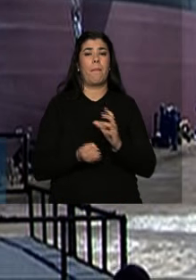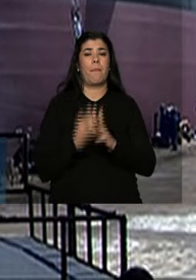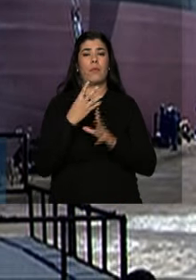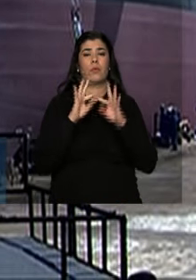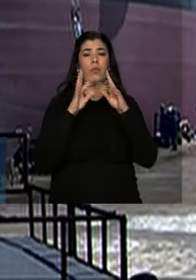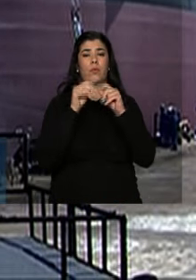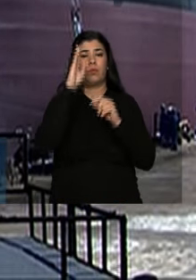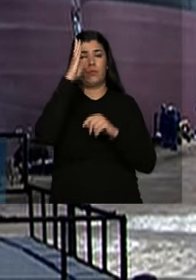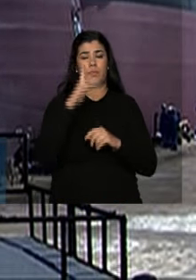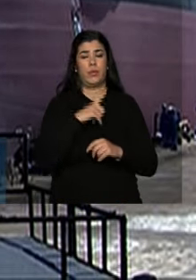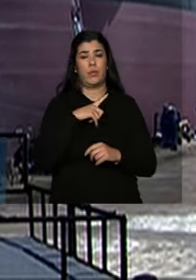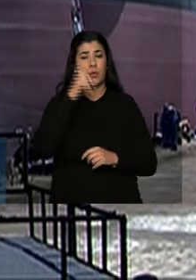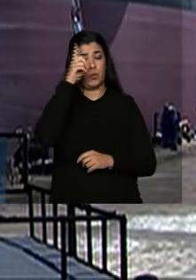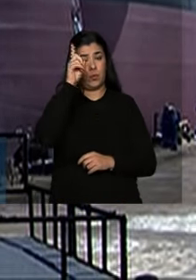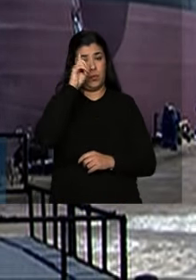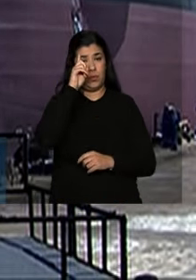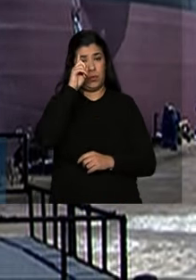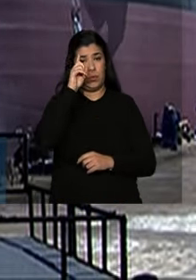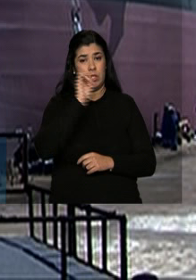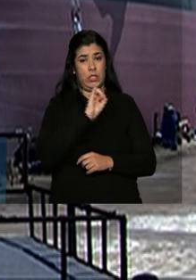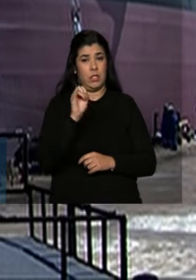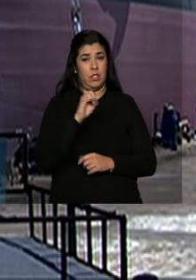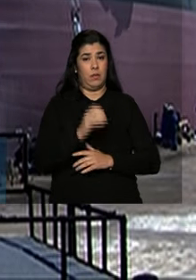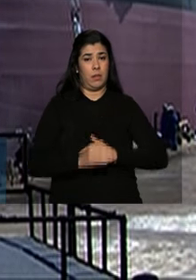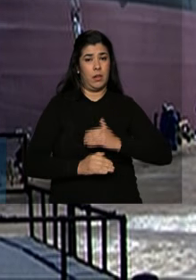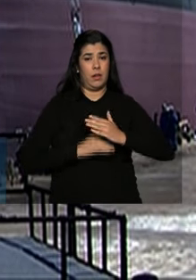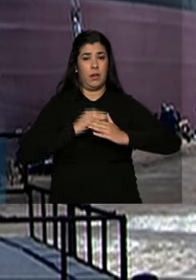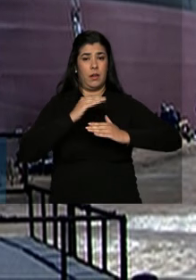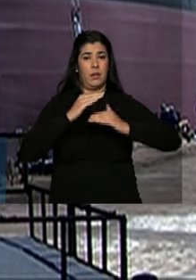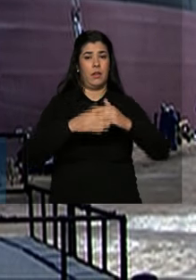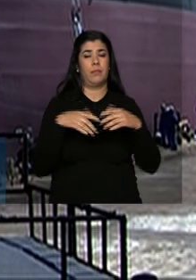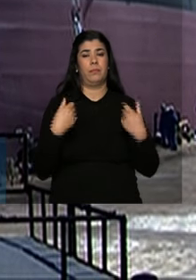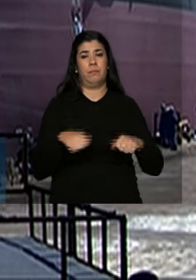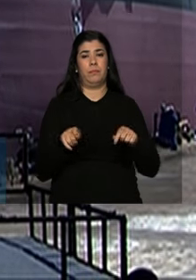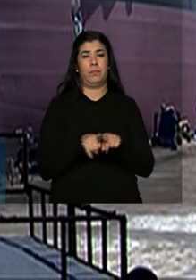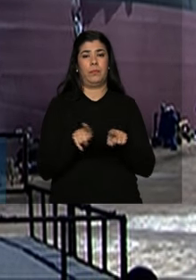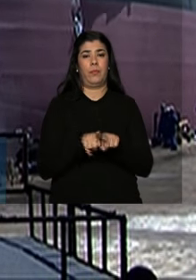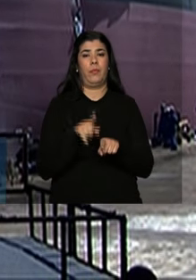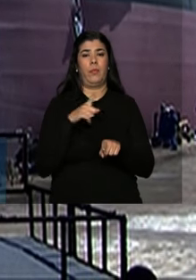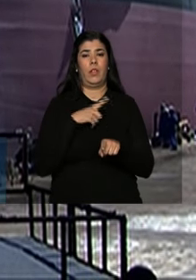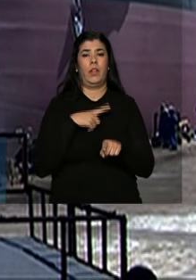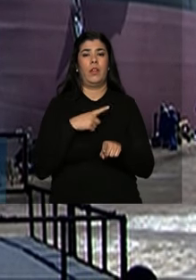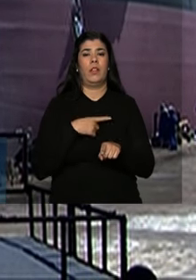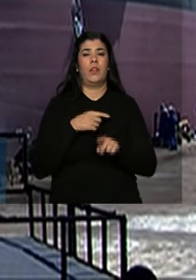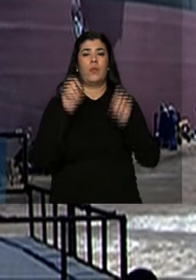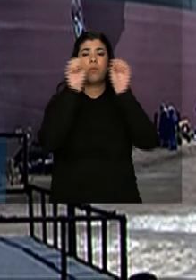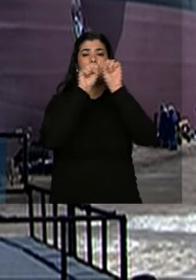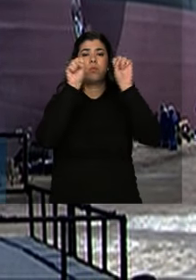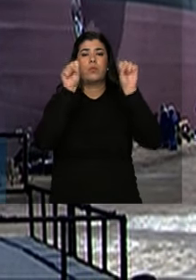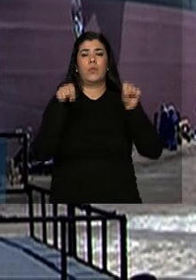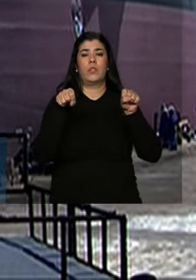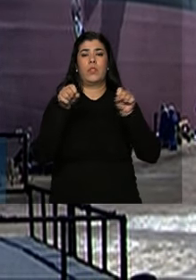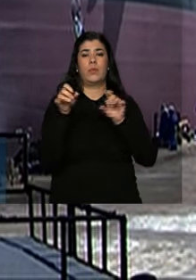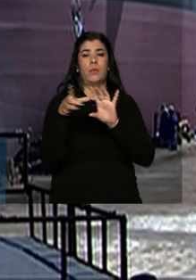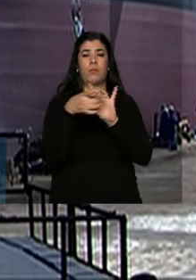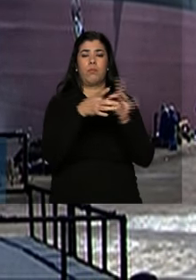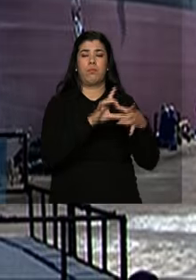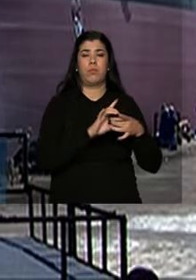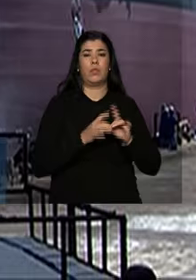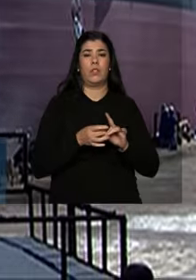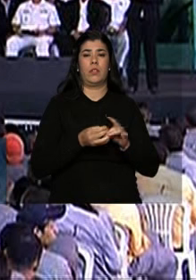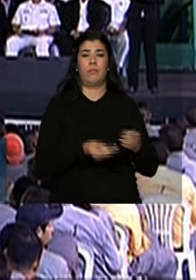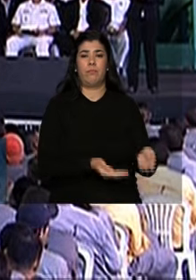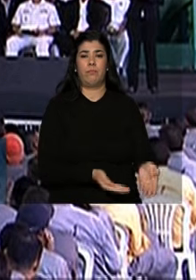E à medida que vamos ampliando nossa produção, temos de contar com uma rede adequada para transportar esse óleo por todo o